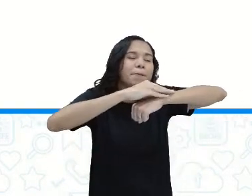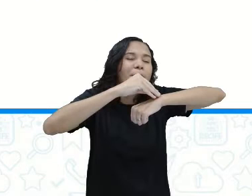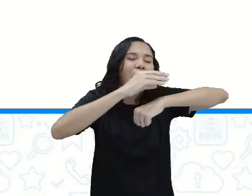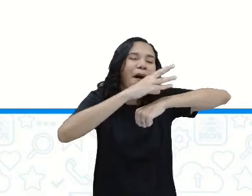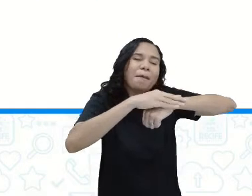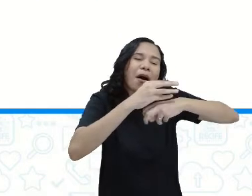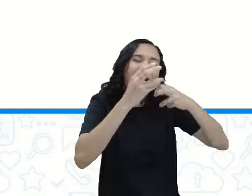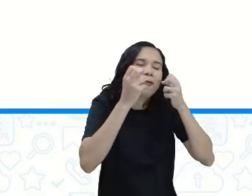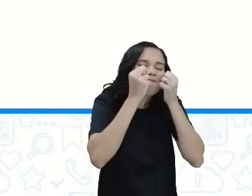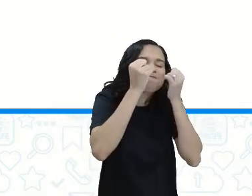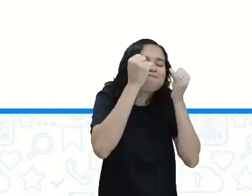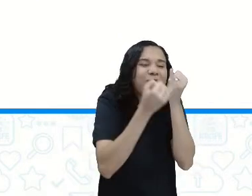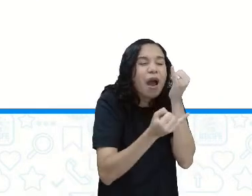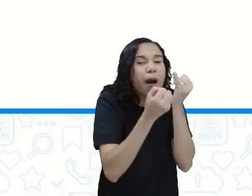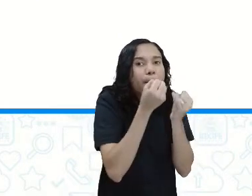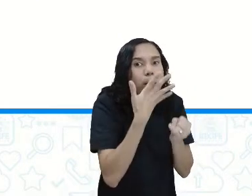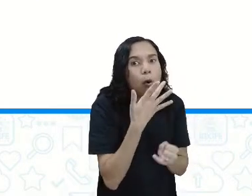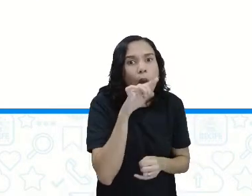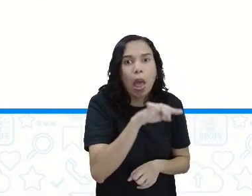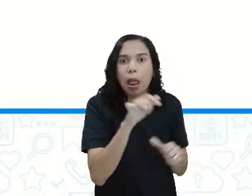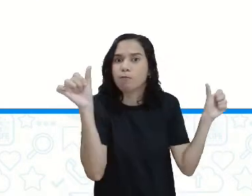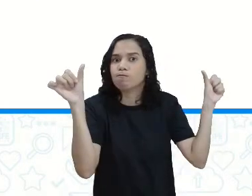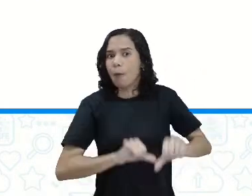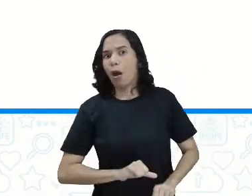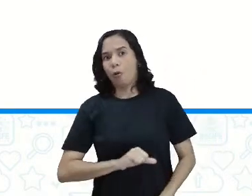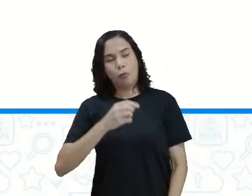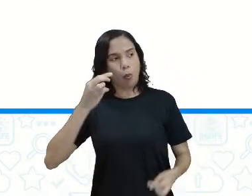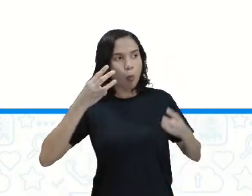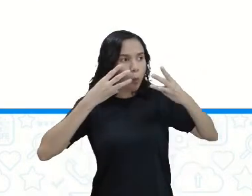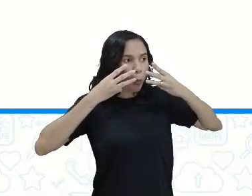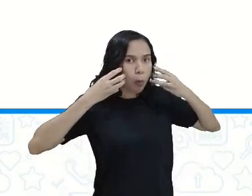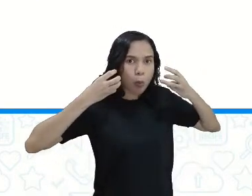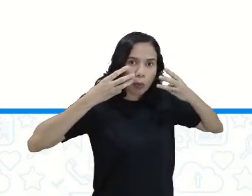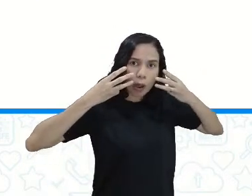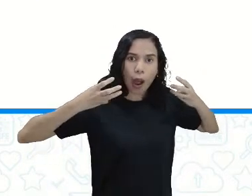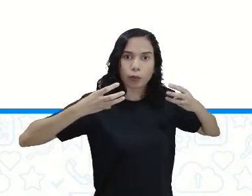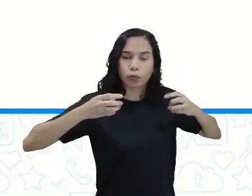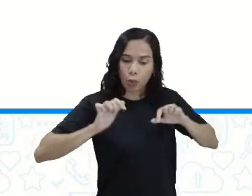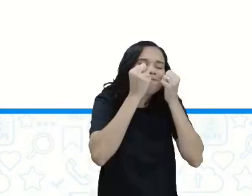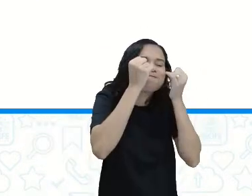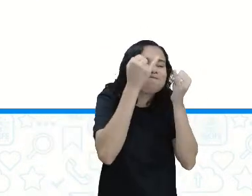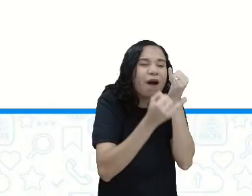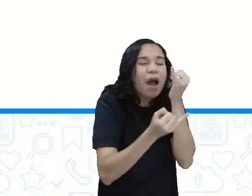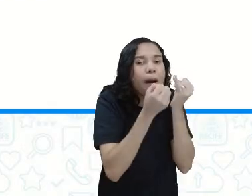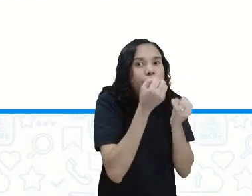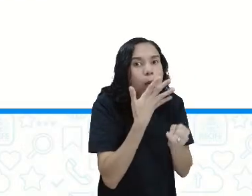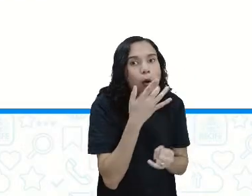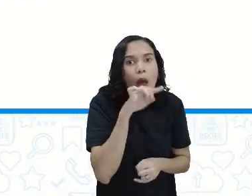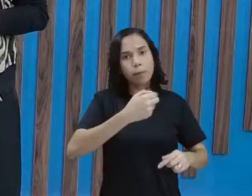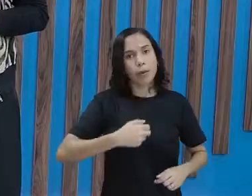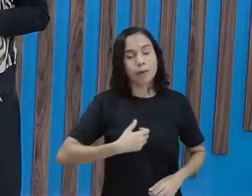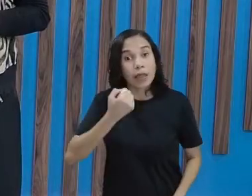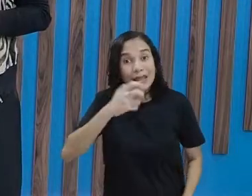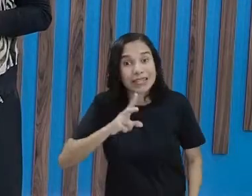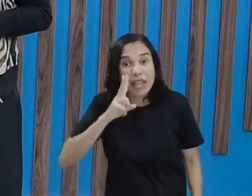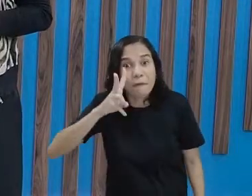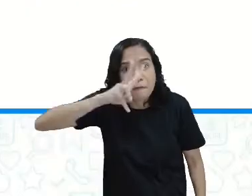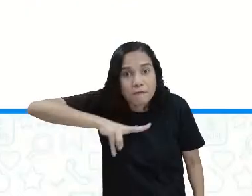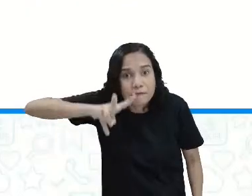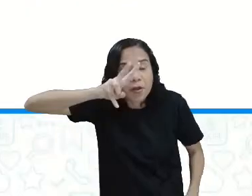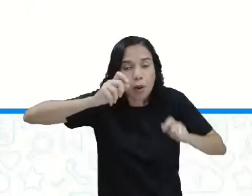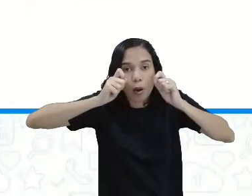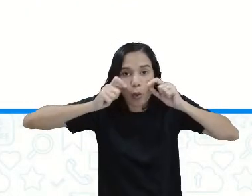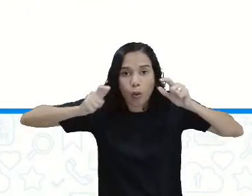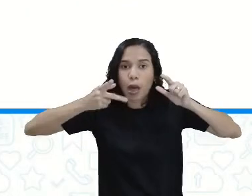ar bondoso é o terrível gato. Que sorte que ele estava dormindo. Se o gato estivesse